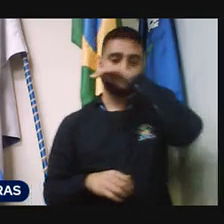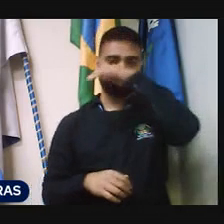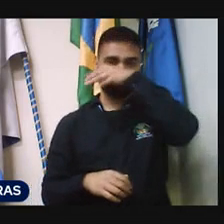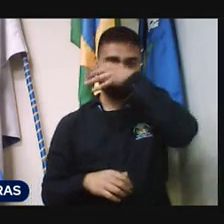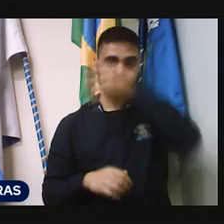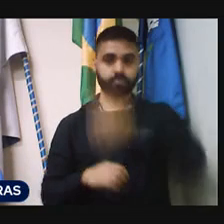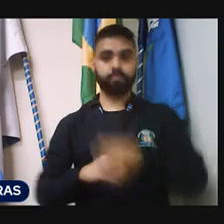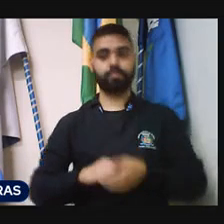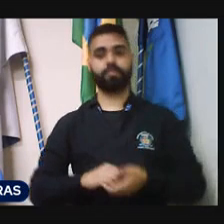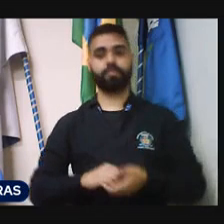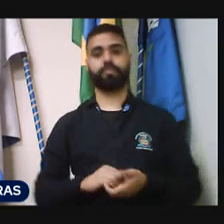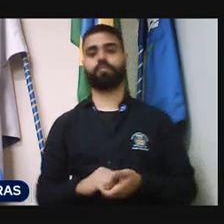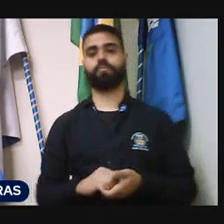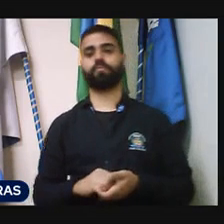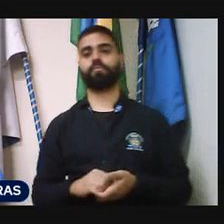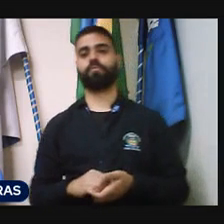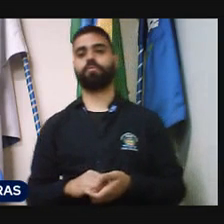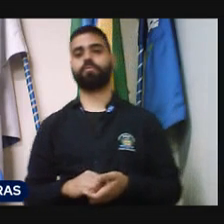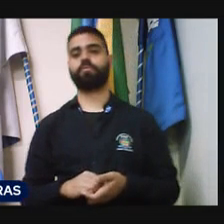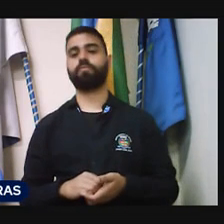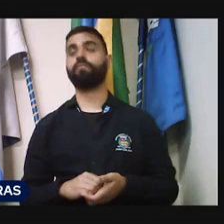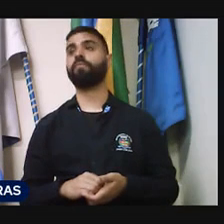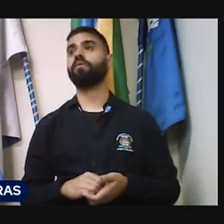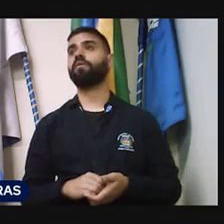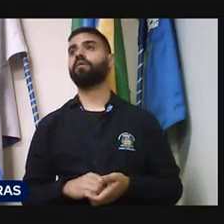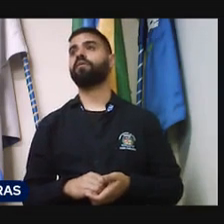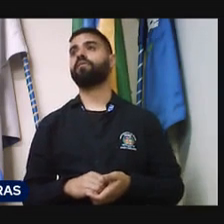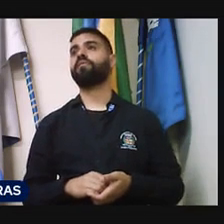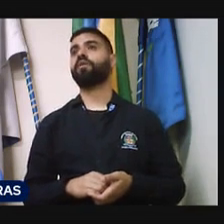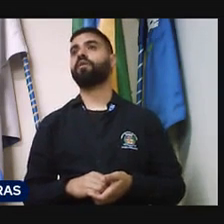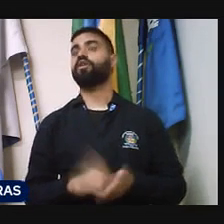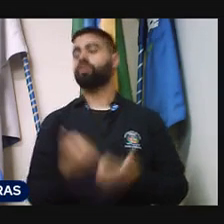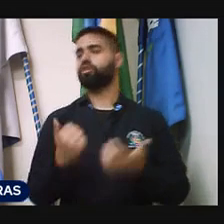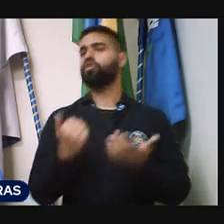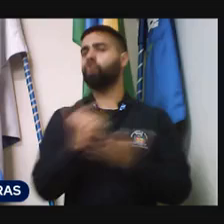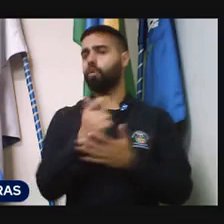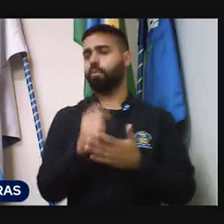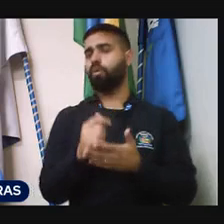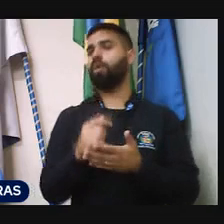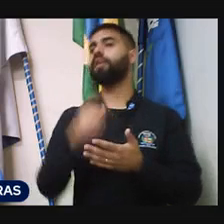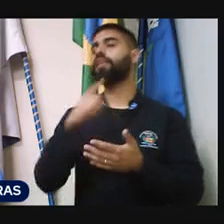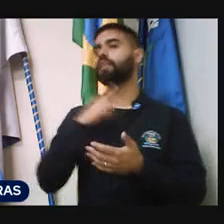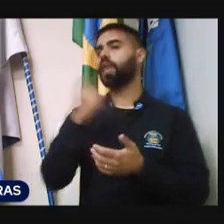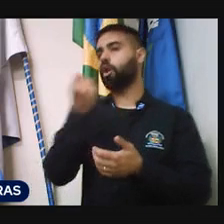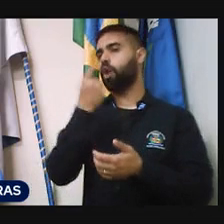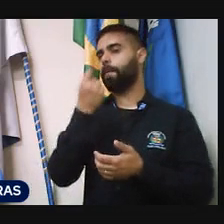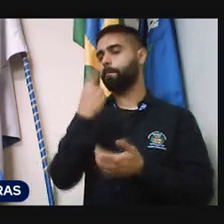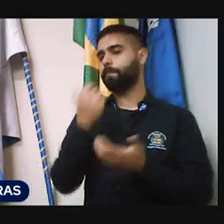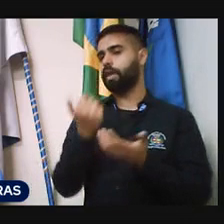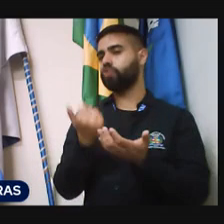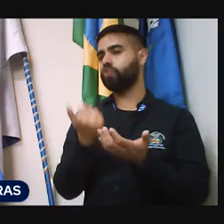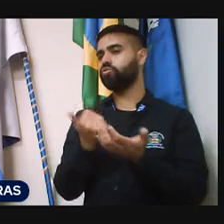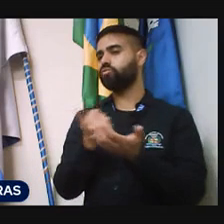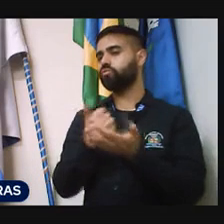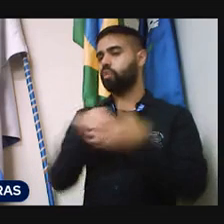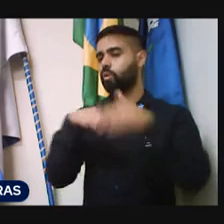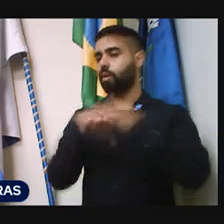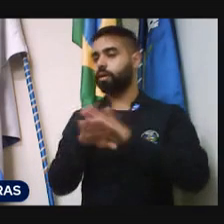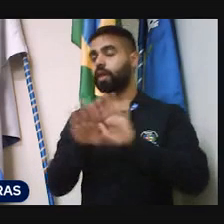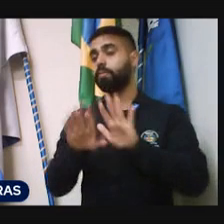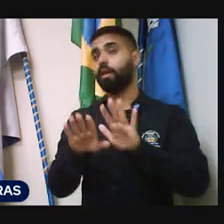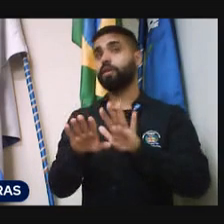dessa forma foi comprado nós né sobrou medicamento está sendo utilizado no hospital mais um